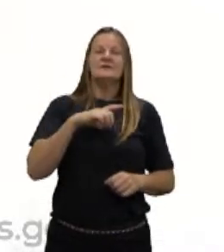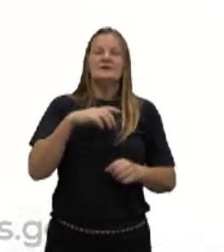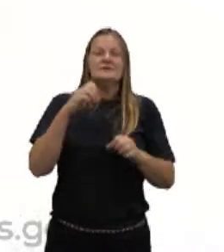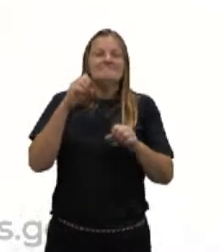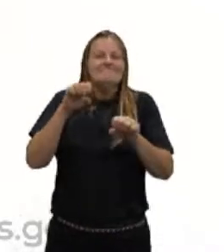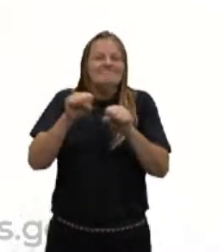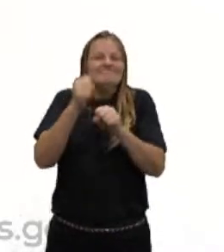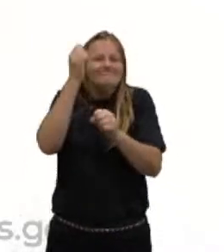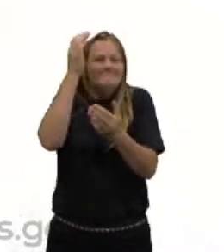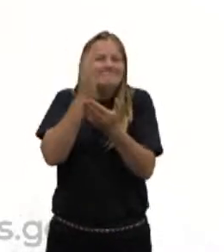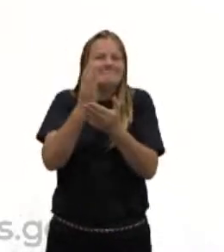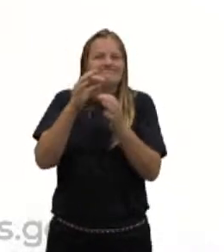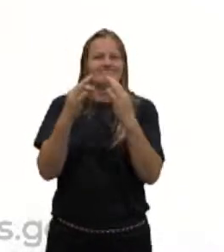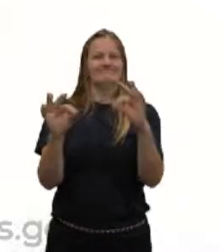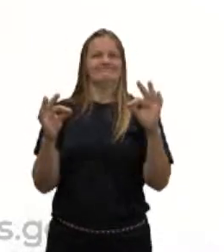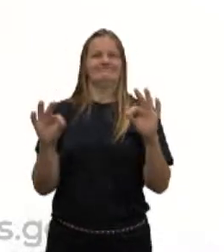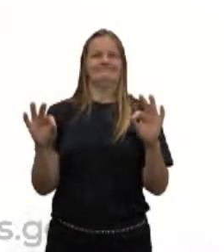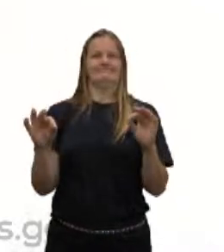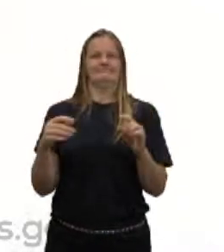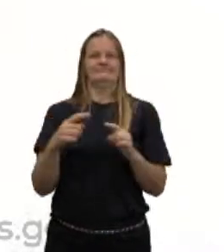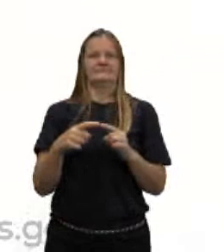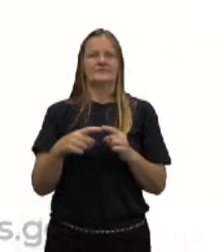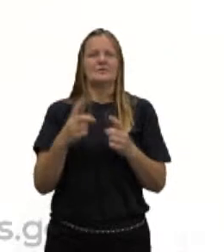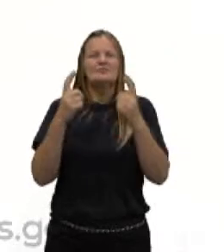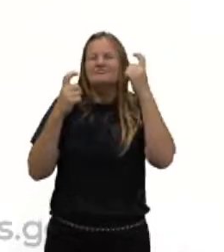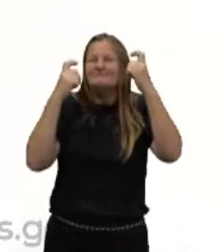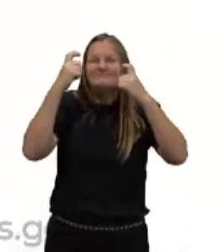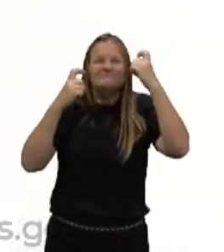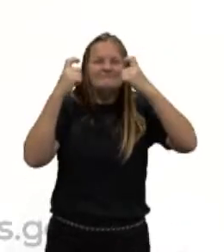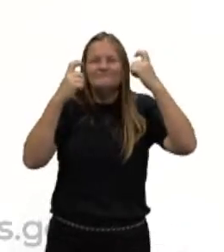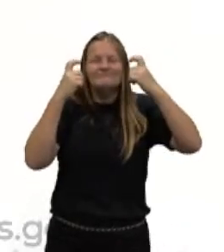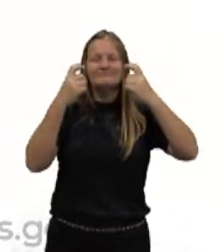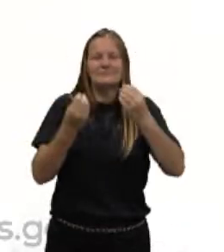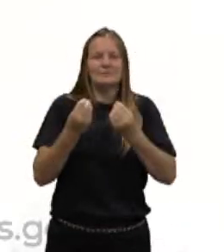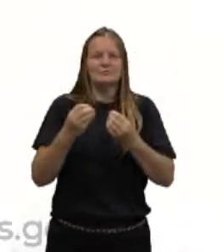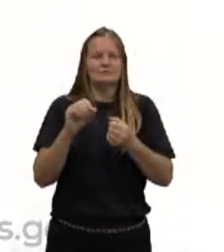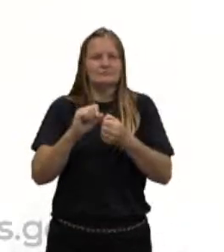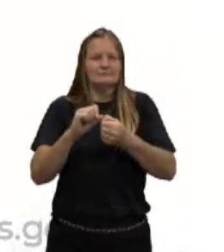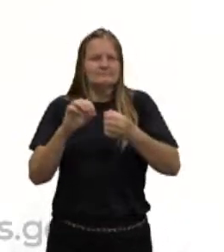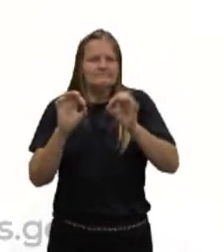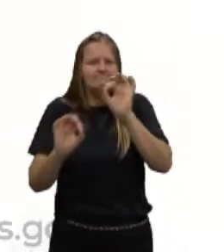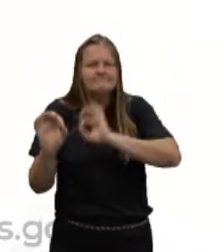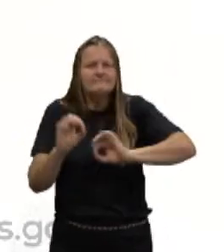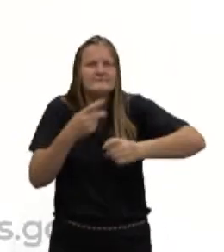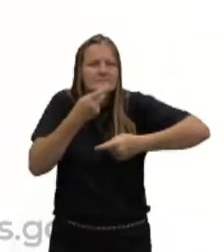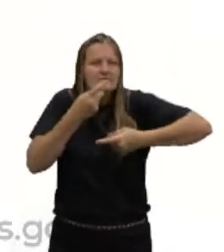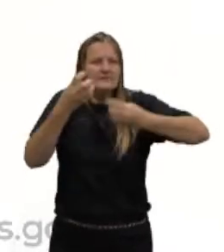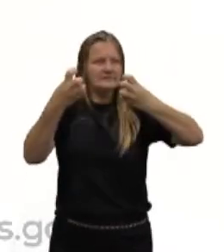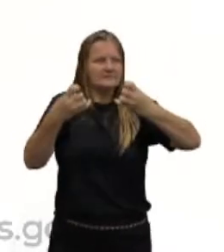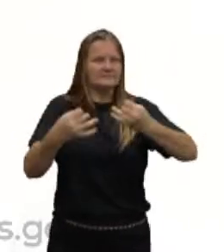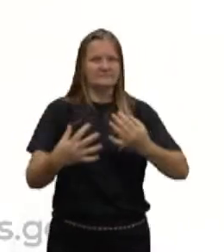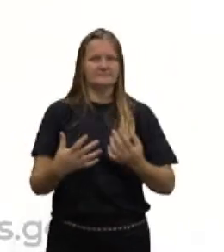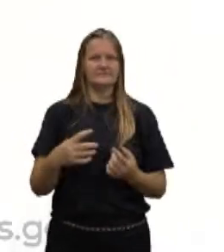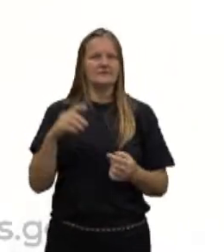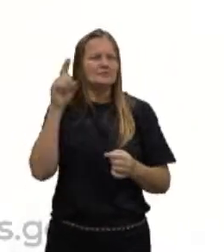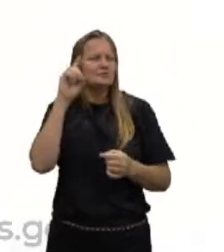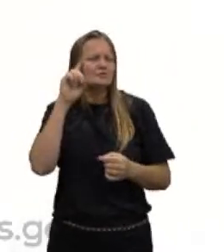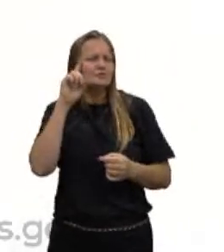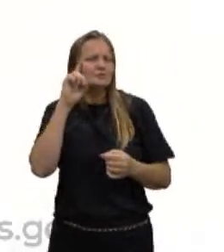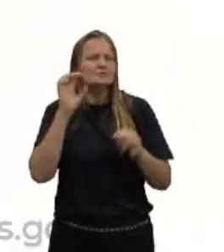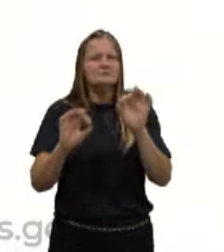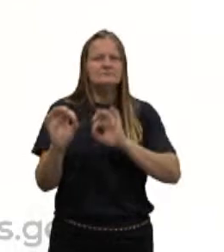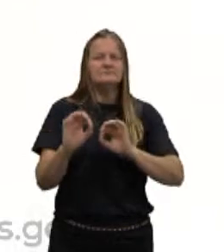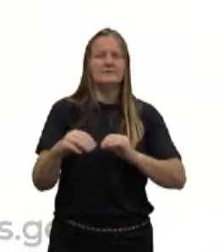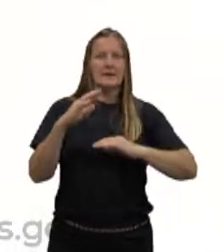de paralelismo sintático. E a gente não se preocupa com como a gente vai falar, né, no nosso dia a dia.